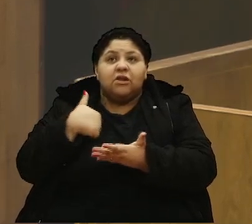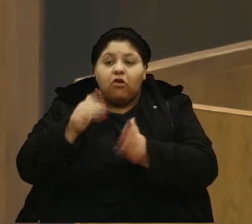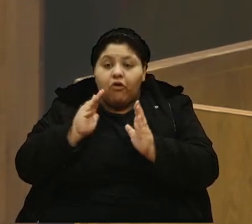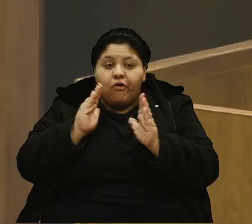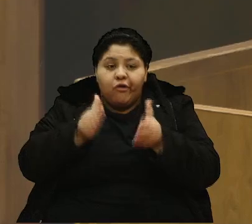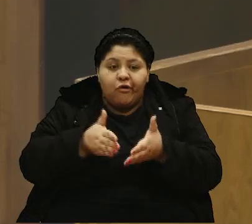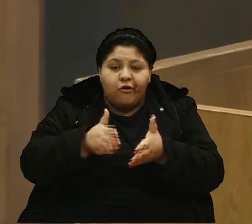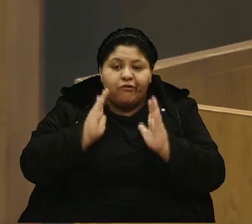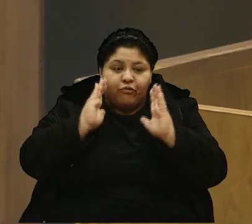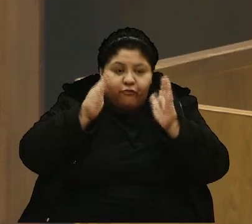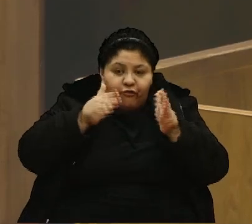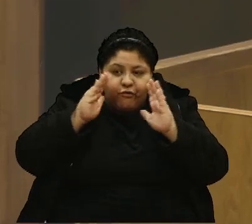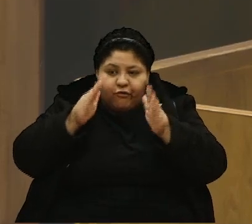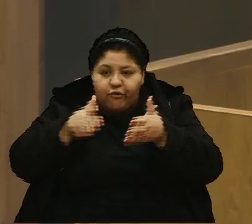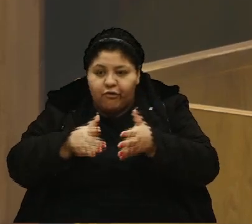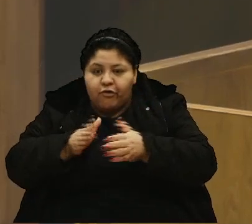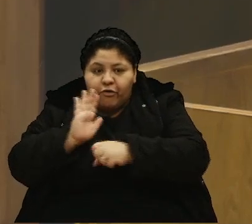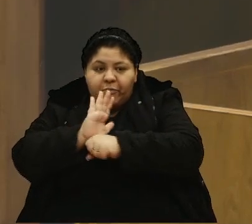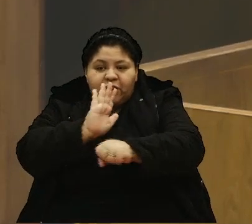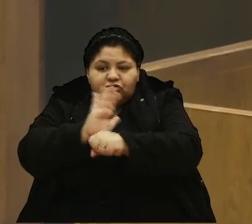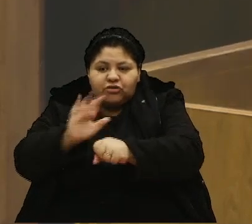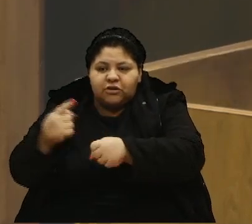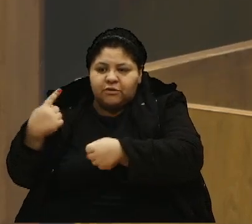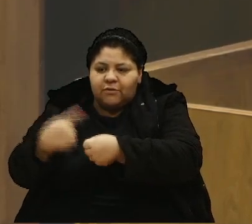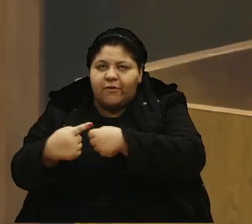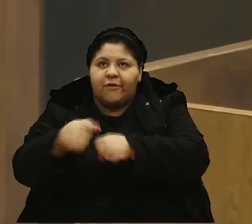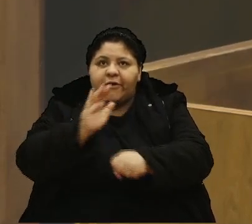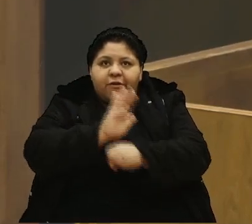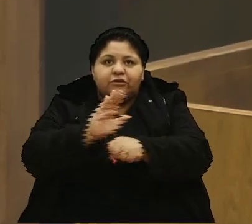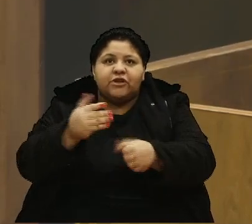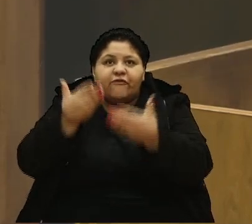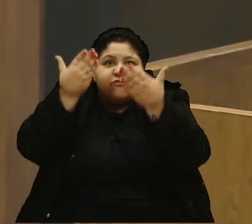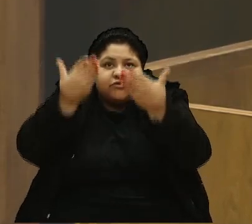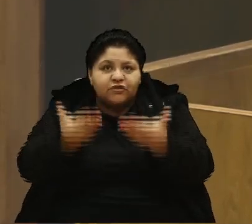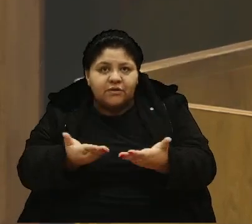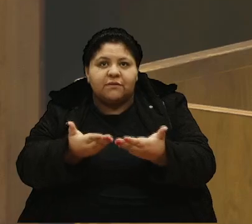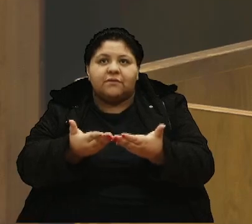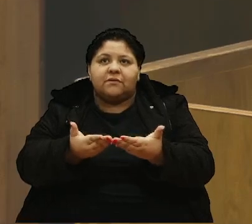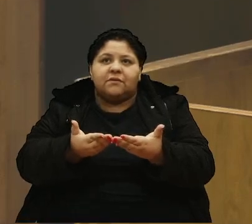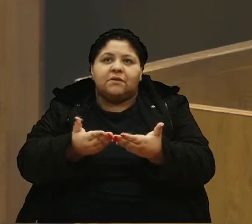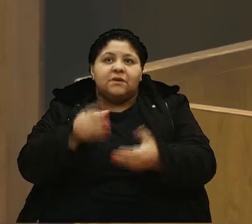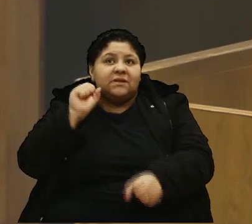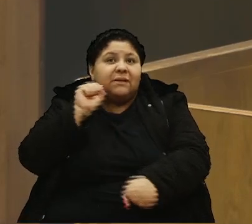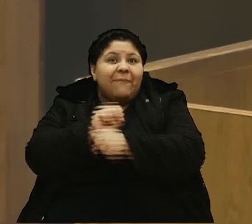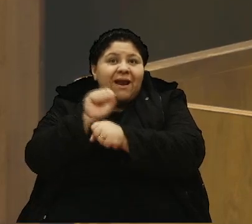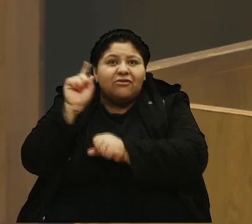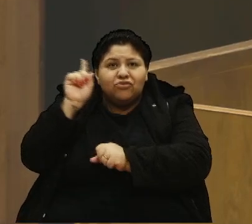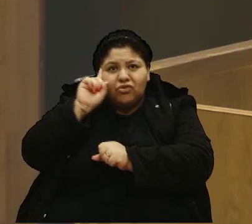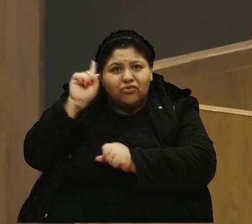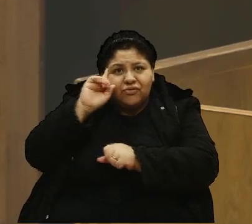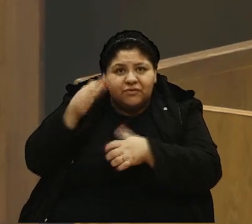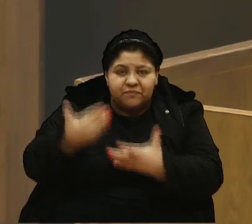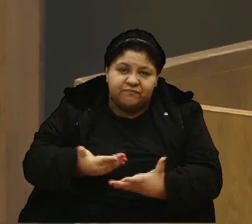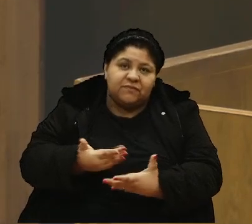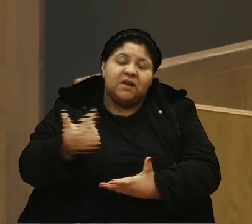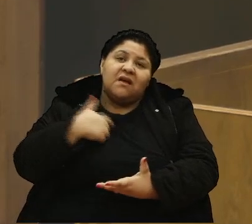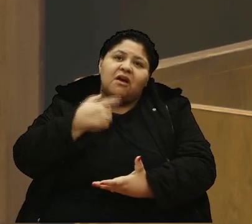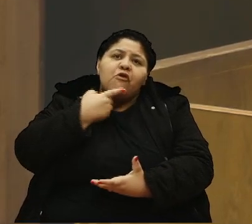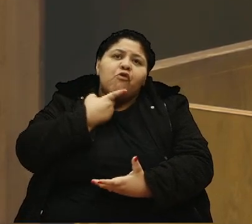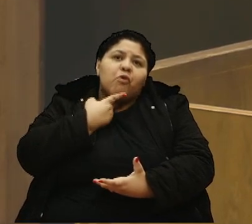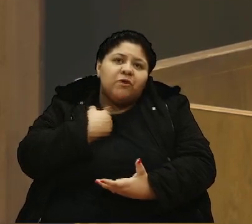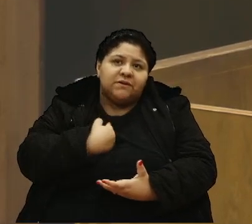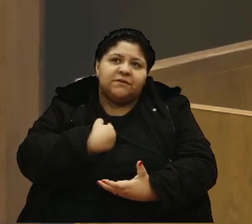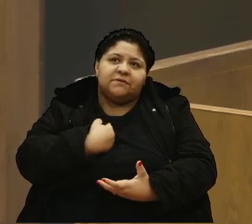das tripas do coração para tentar ajudar a cidade. Para tentar ajudar você, que está engarrafado diariamente. Então, eu